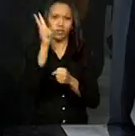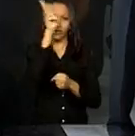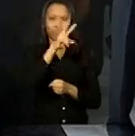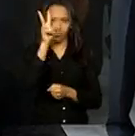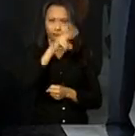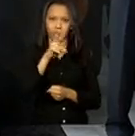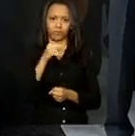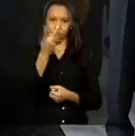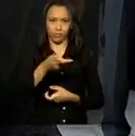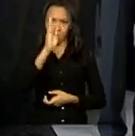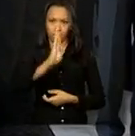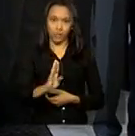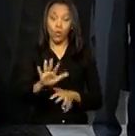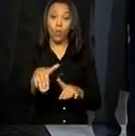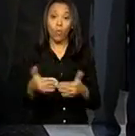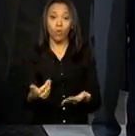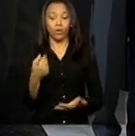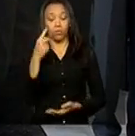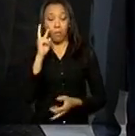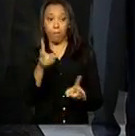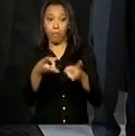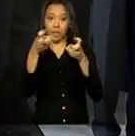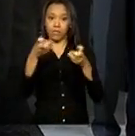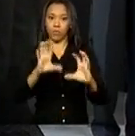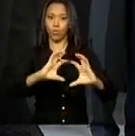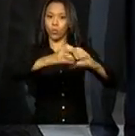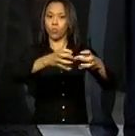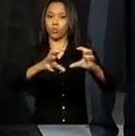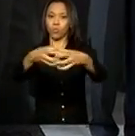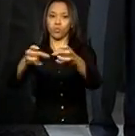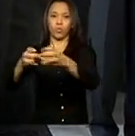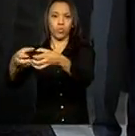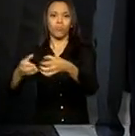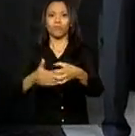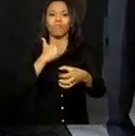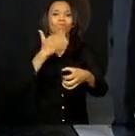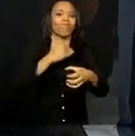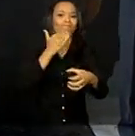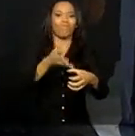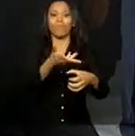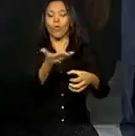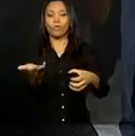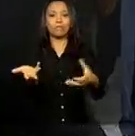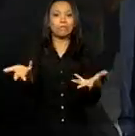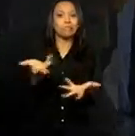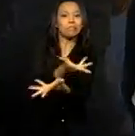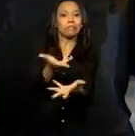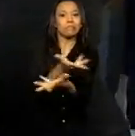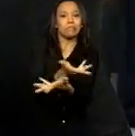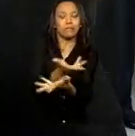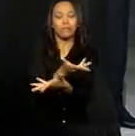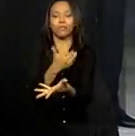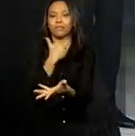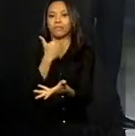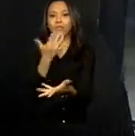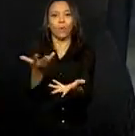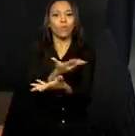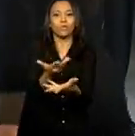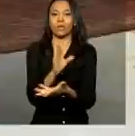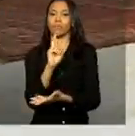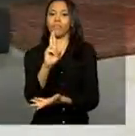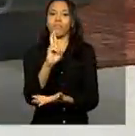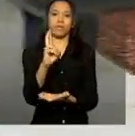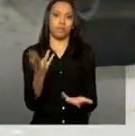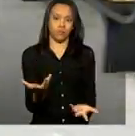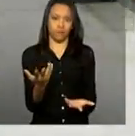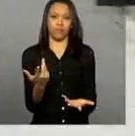quando enxerga que determinados organismos multilaterais não conseguem dar a efetiva